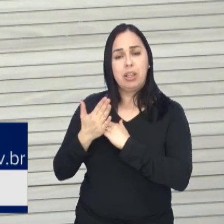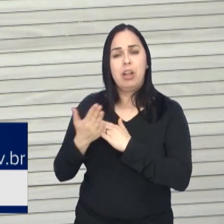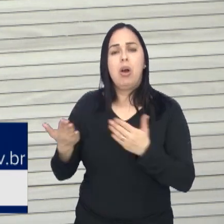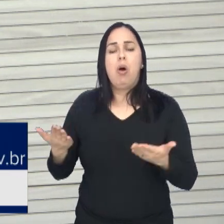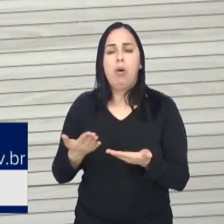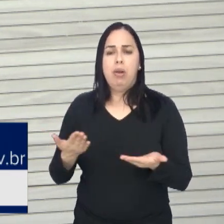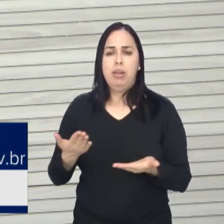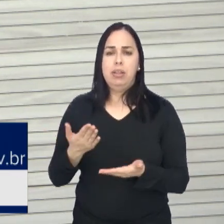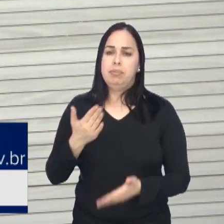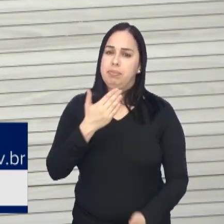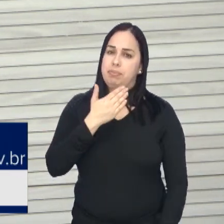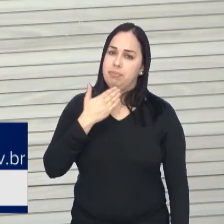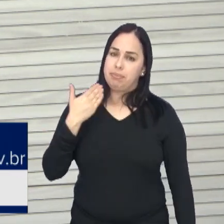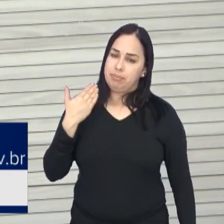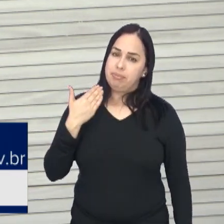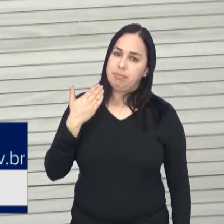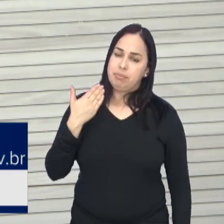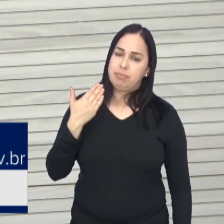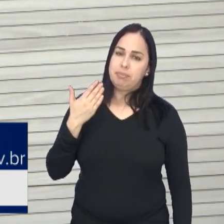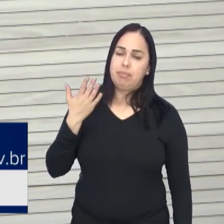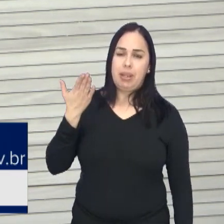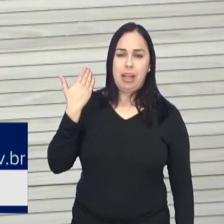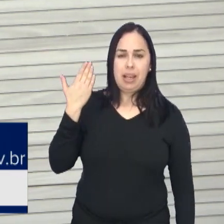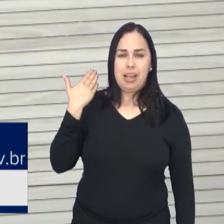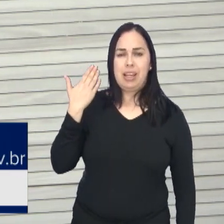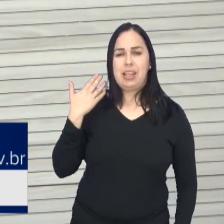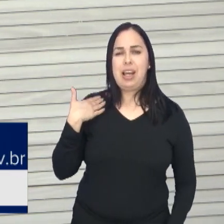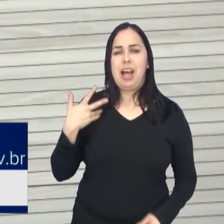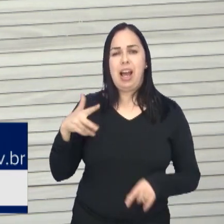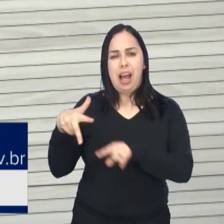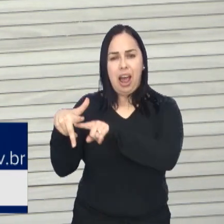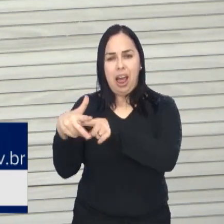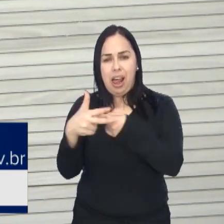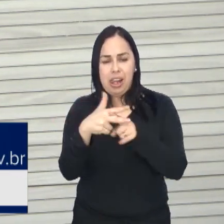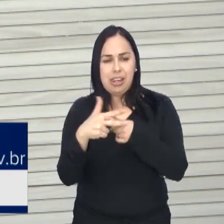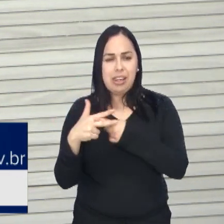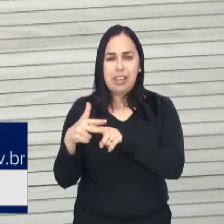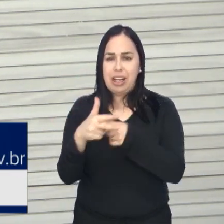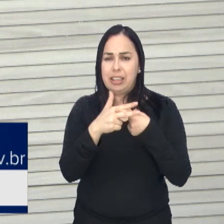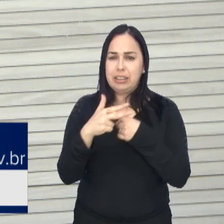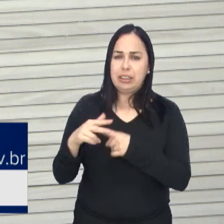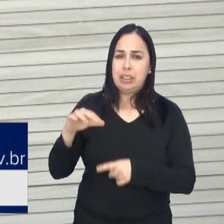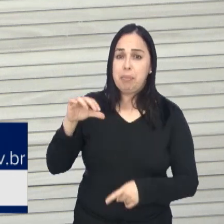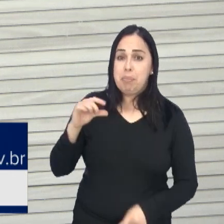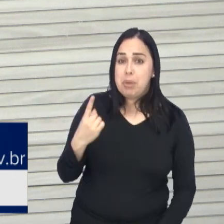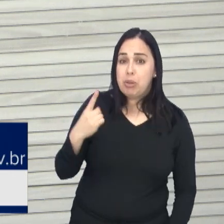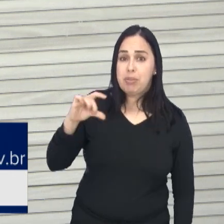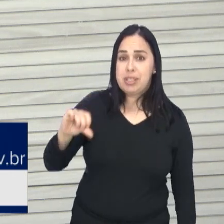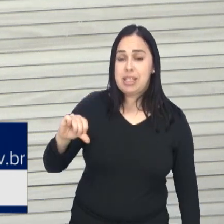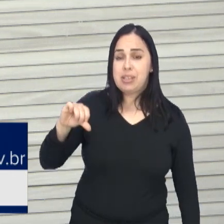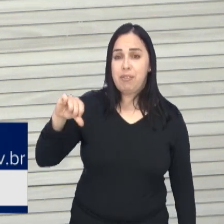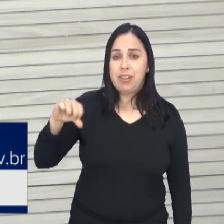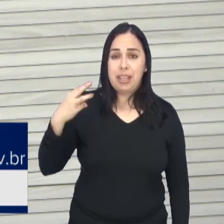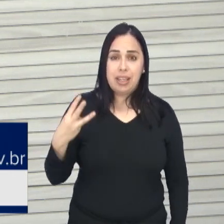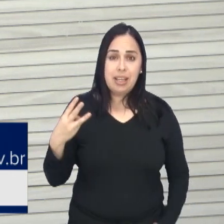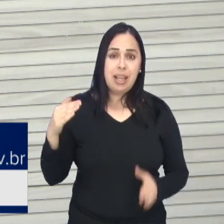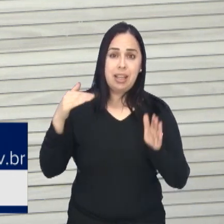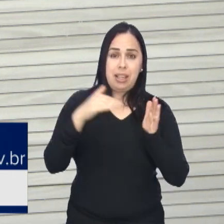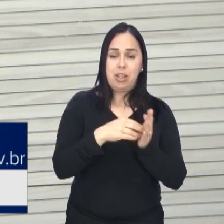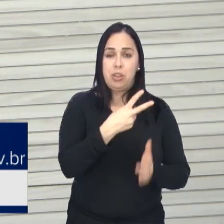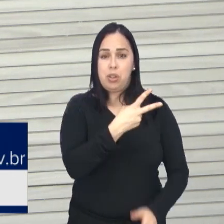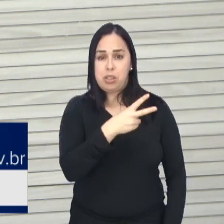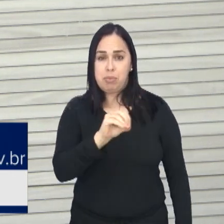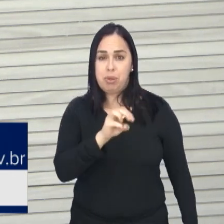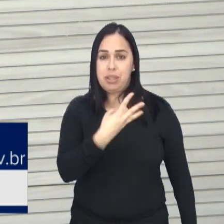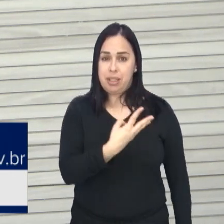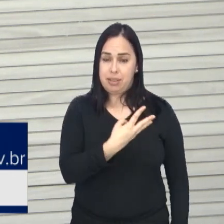né? Setor, ele atuou aqui no setor de manutenção de 93 a 2003 e depois também de